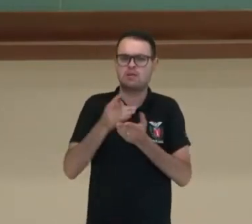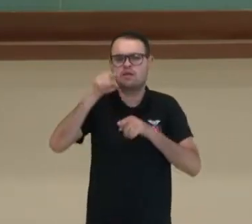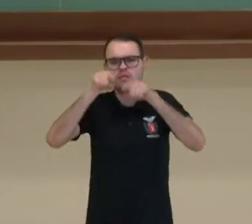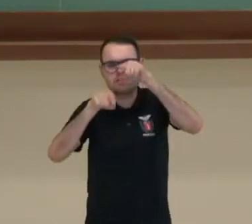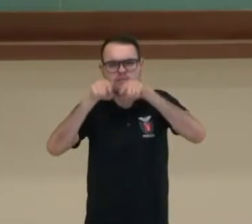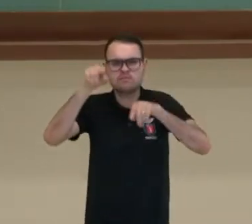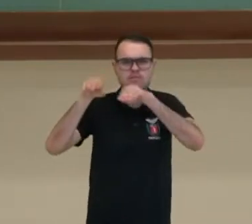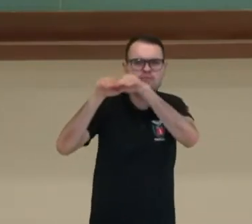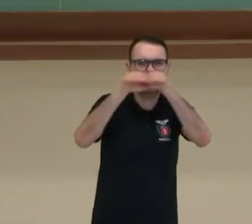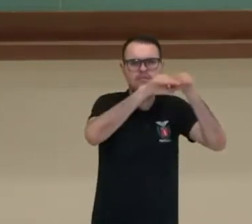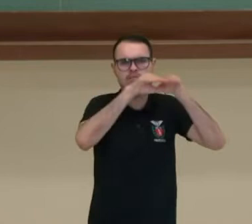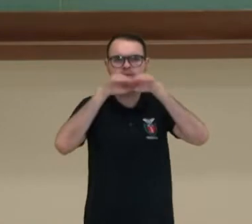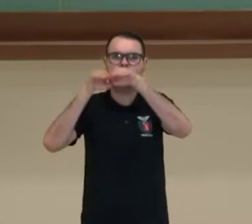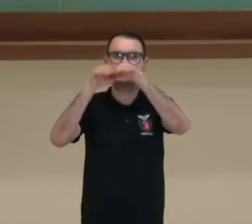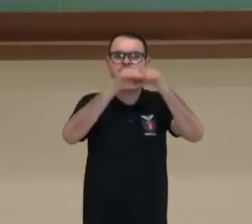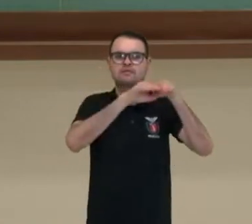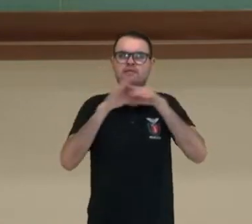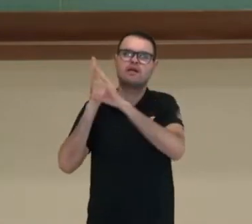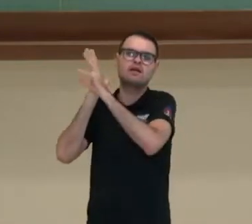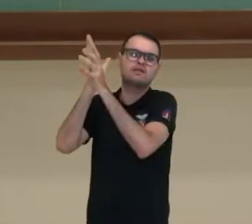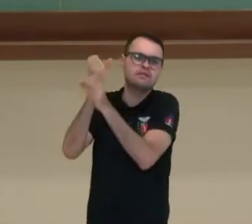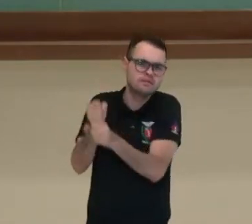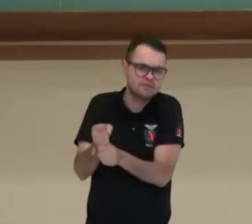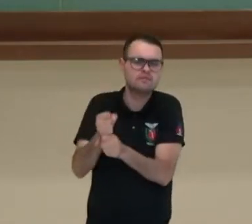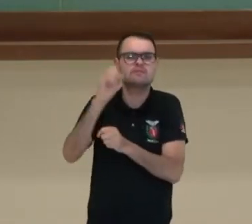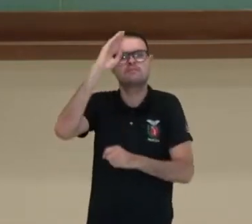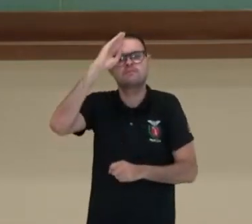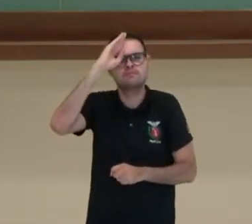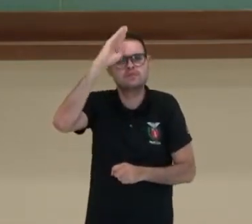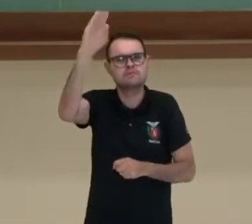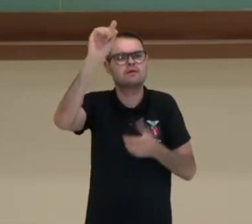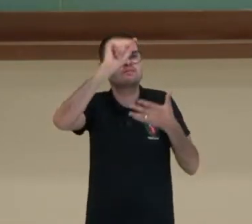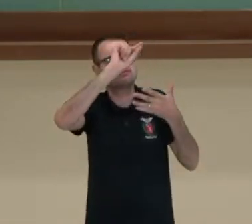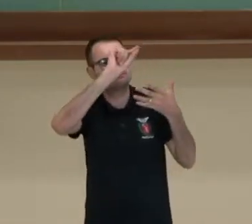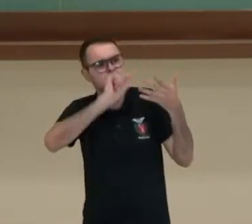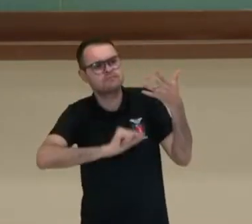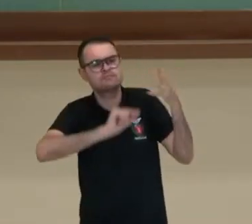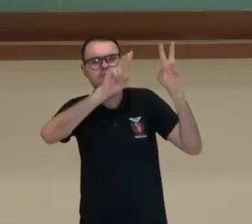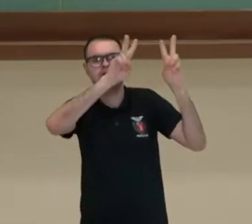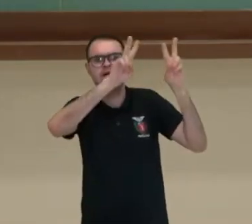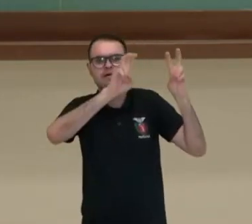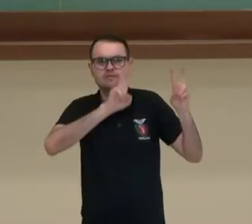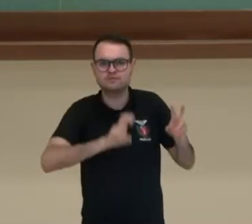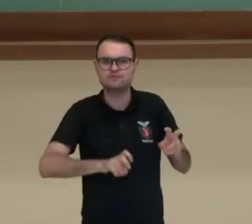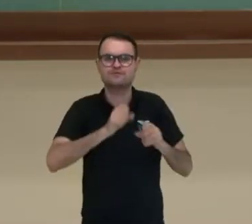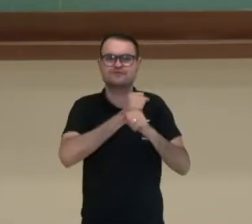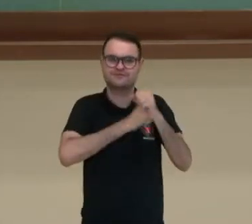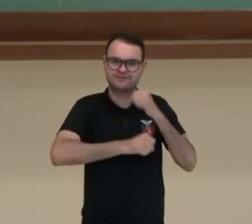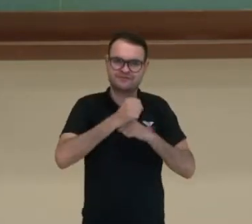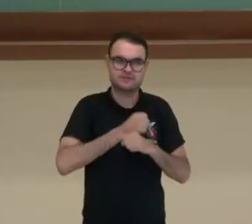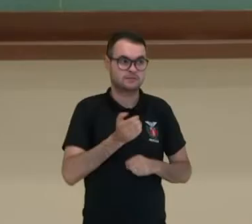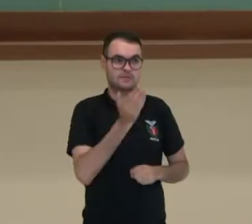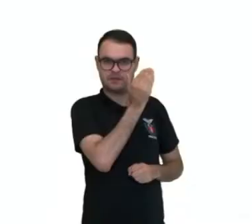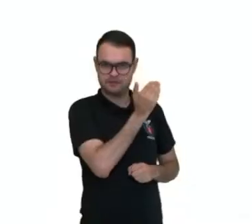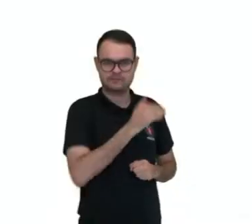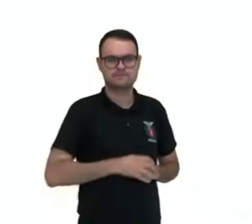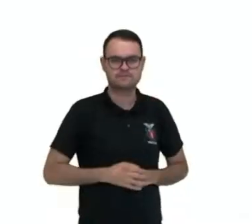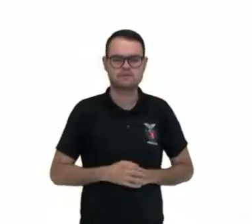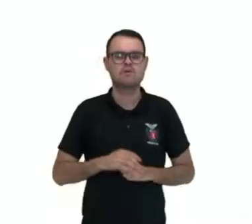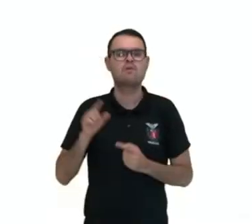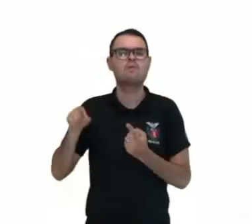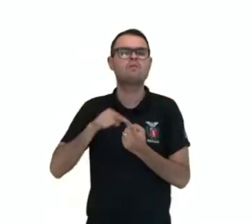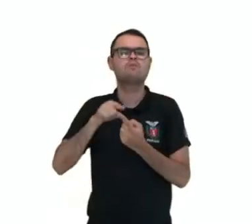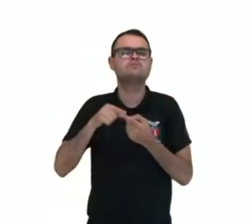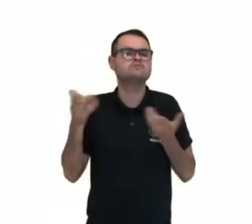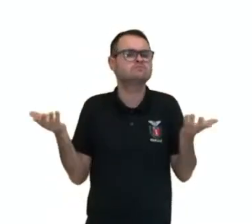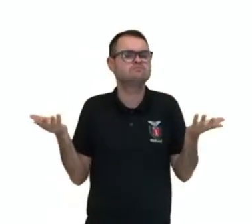nivelamento que nós vamos tentar aí revisar principais tópicos e assuntos do ano anterior. Então, nessa aula, qual que é o